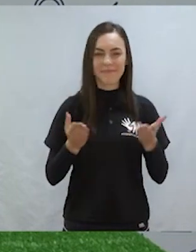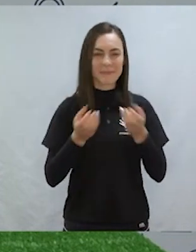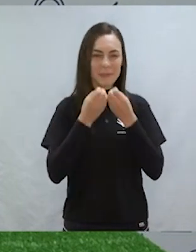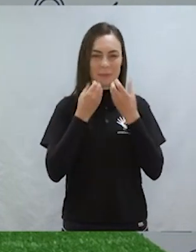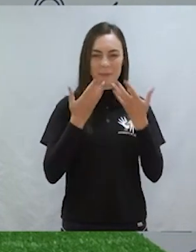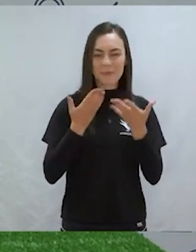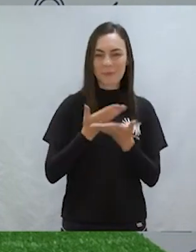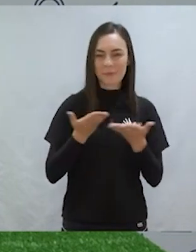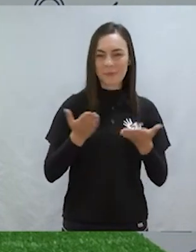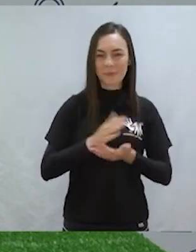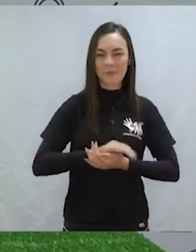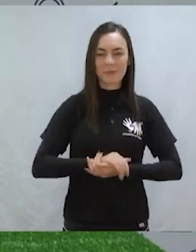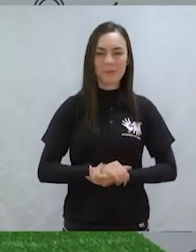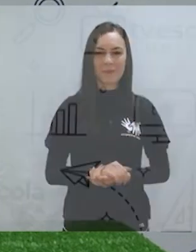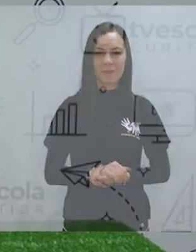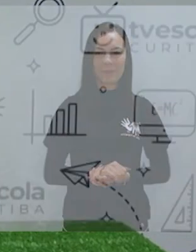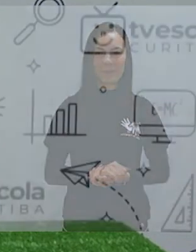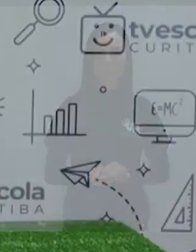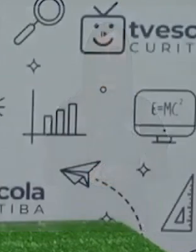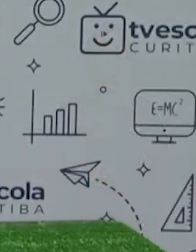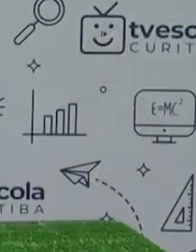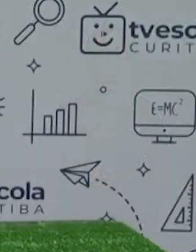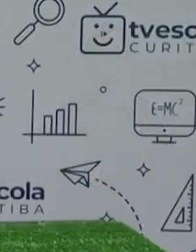Tchau, tchau. Tudo de bom para vocês.